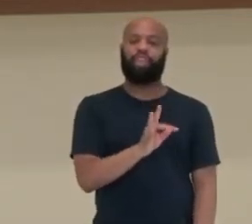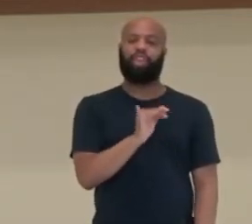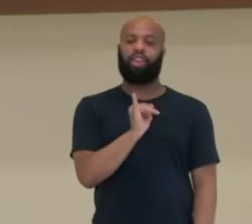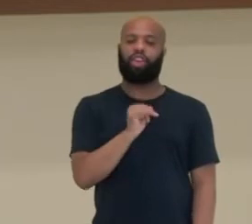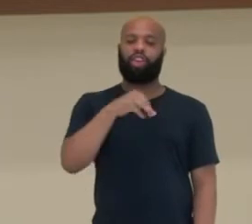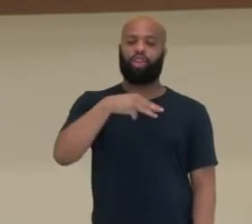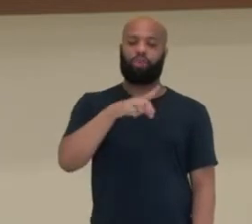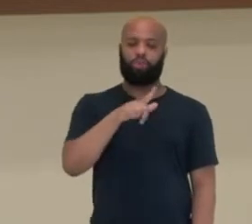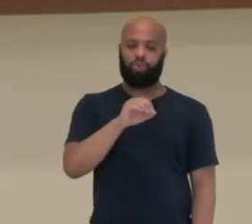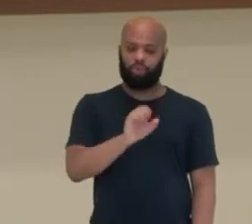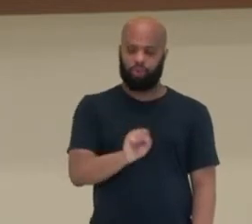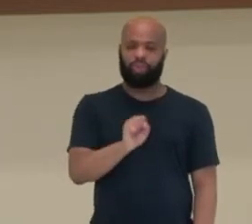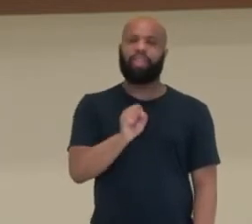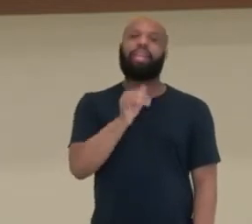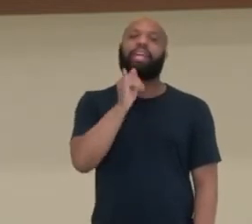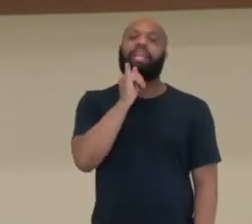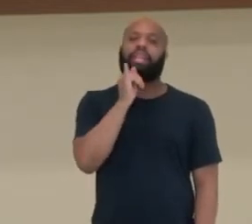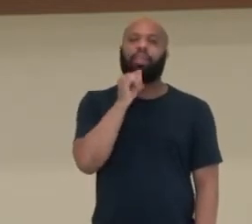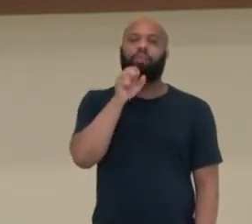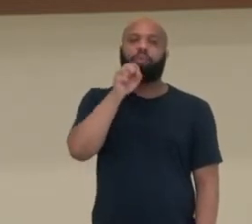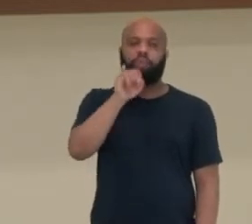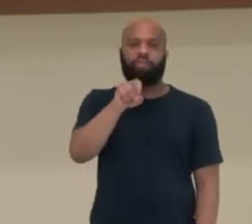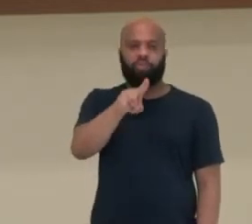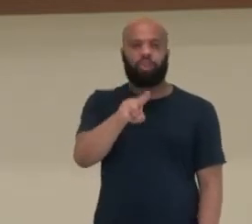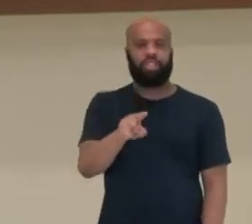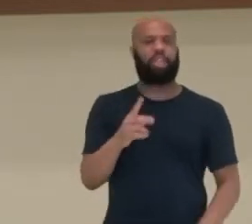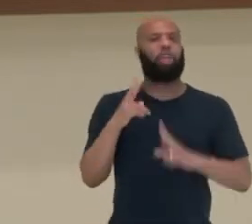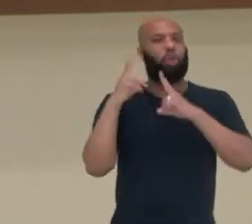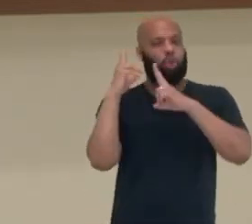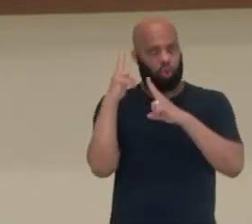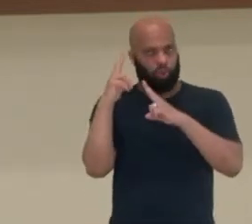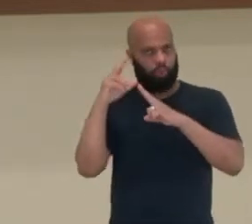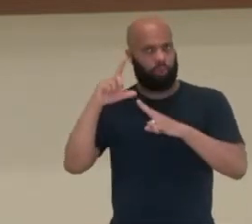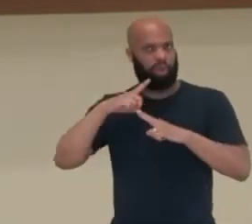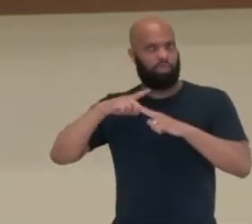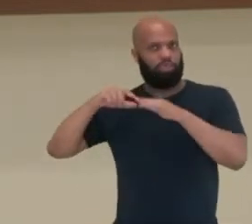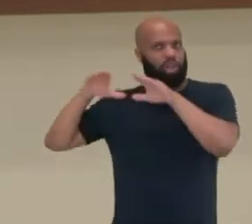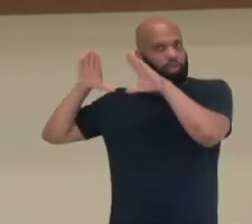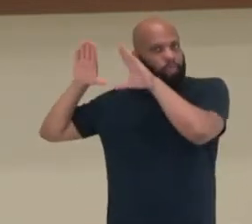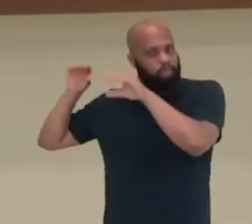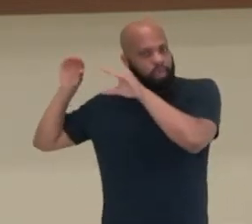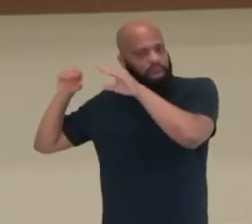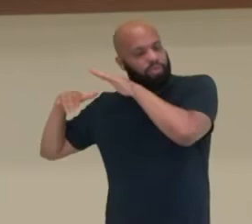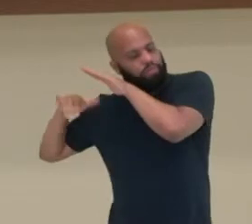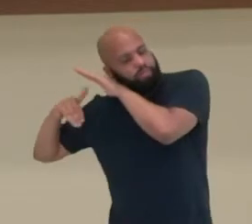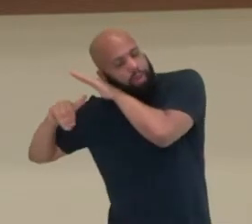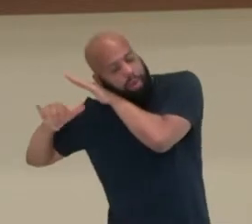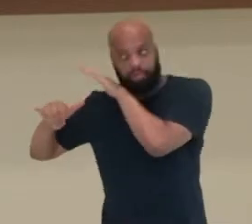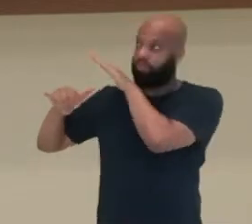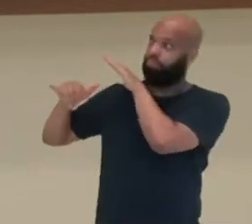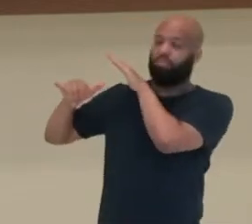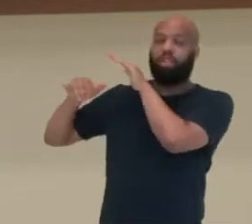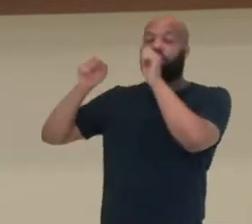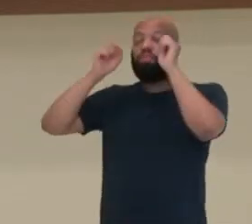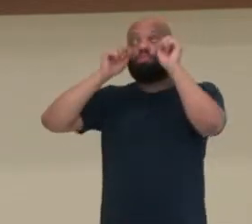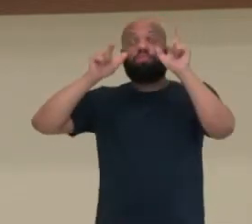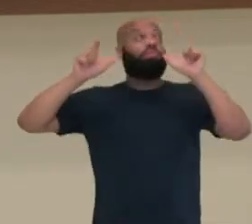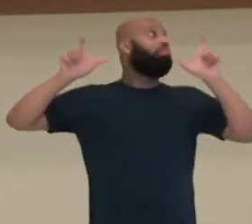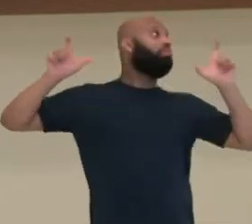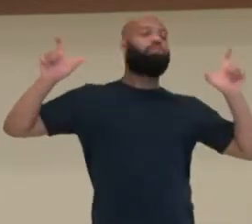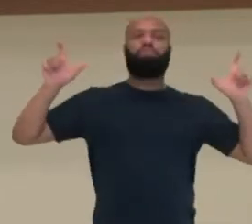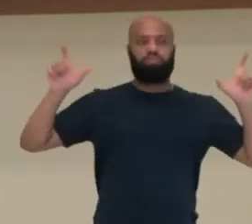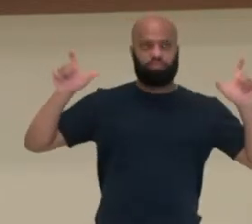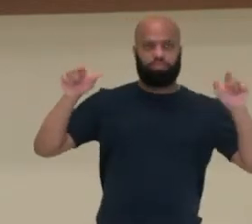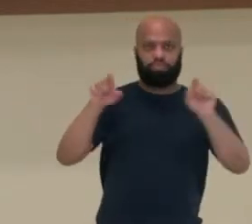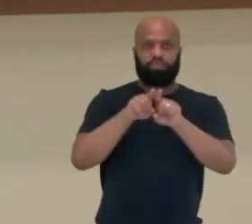o despertador tocou, você escutou o barulho, o som. Você sentiu o cheiro do